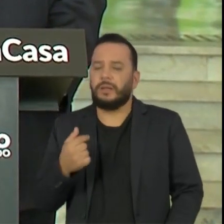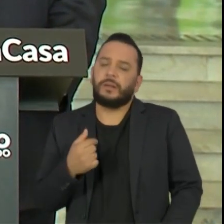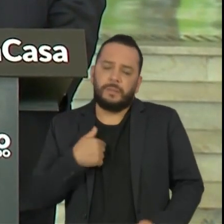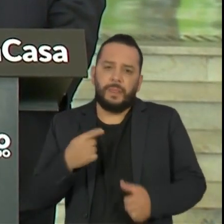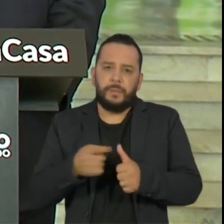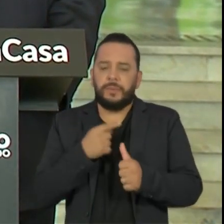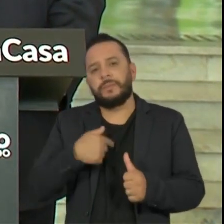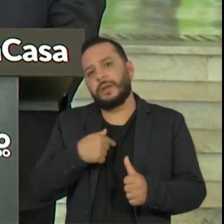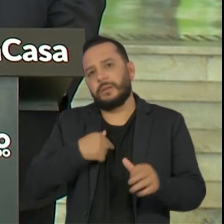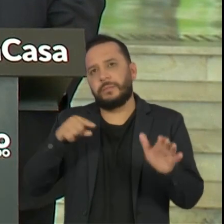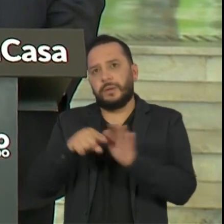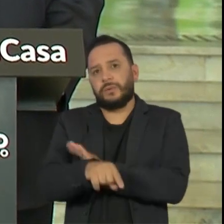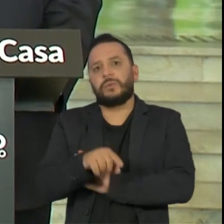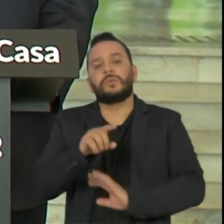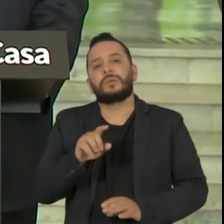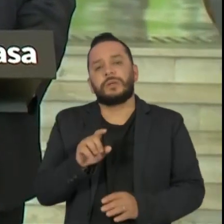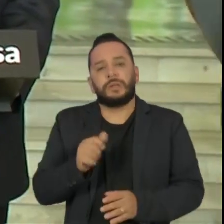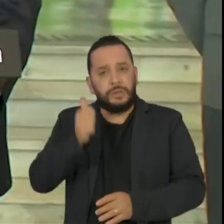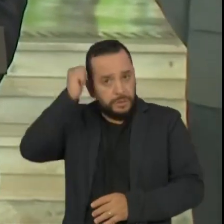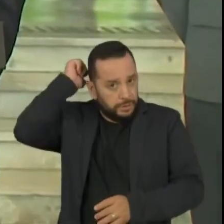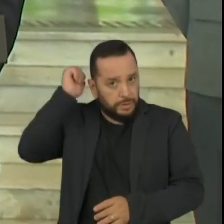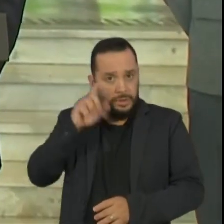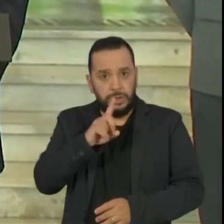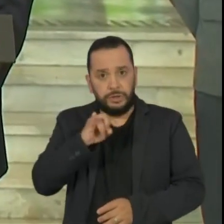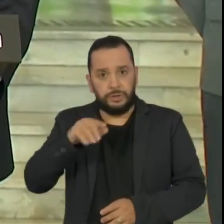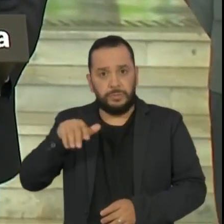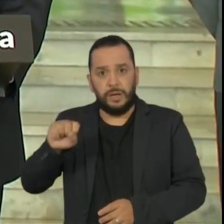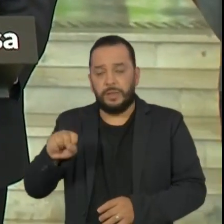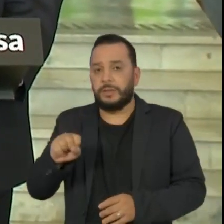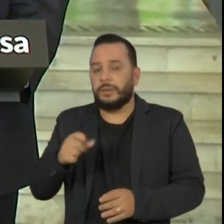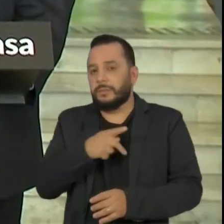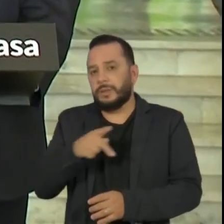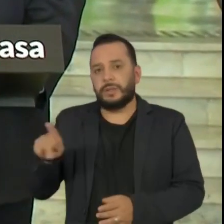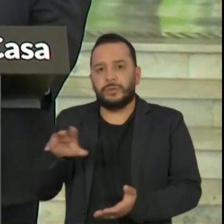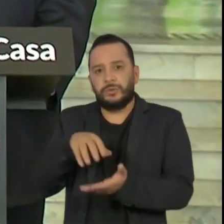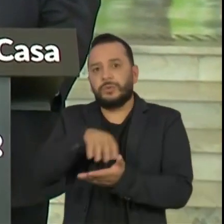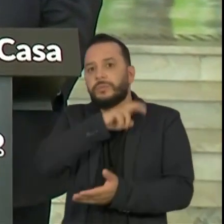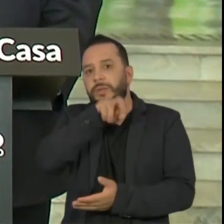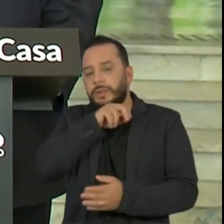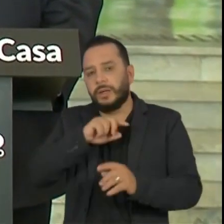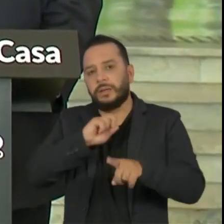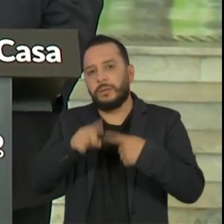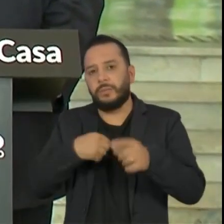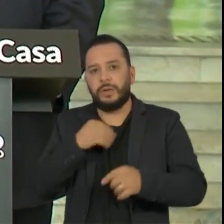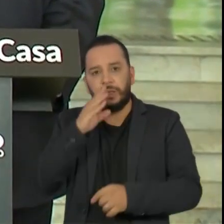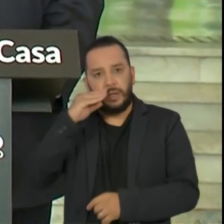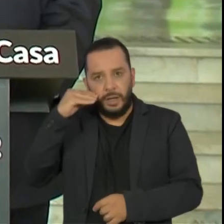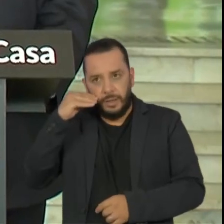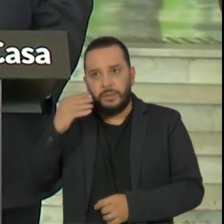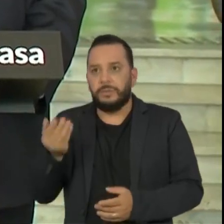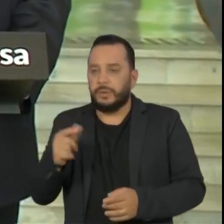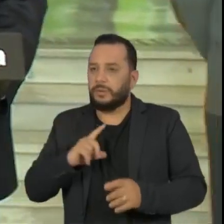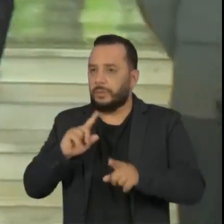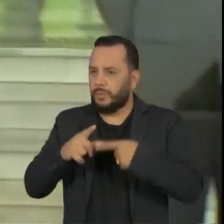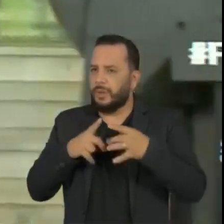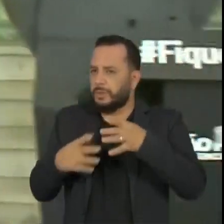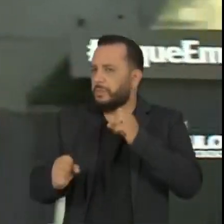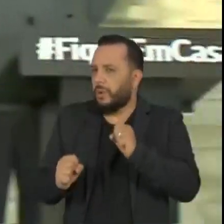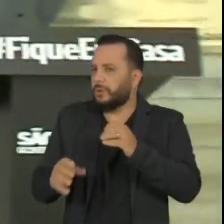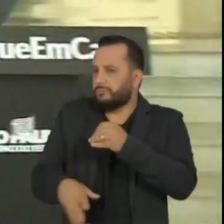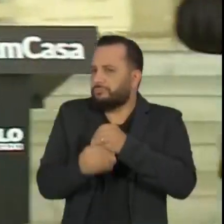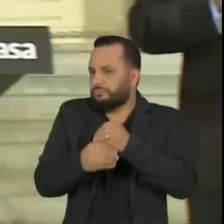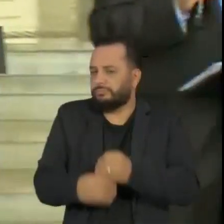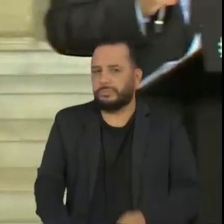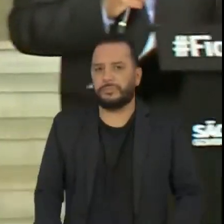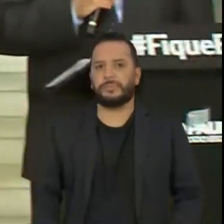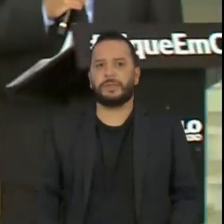pelo Dr. Dimas Covas, presidente do Instituto Butantan. A segunda, pelo Dr. Guerra, e, eventualmente, com um comentário de um dos integrantes aqui da bancada,